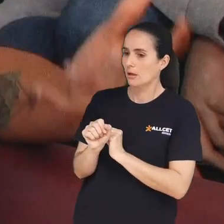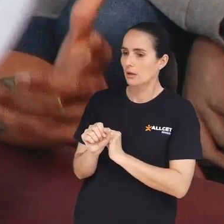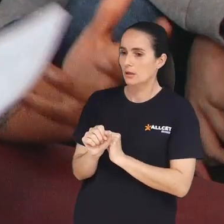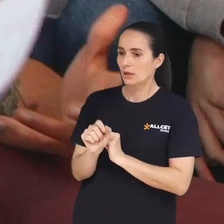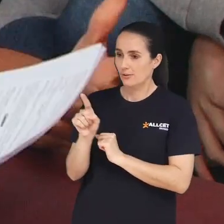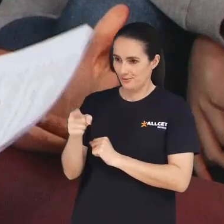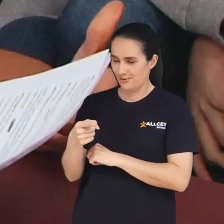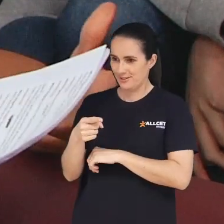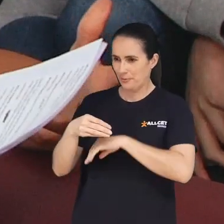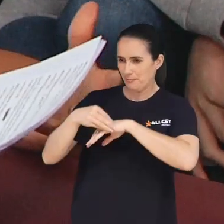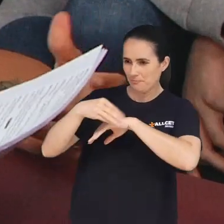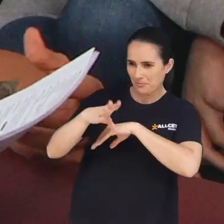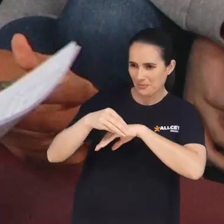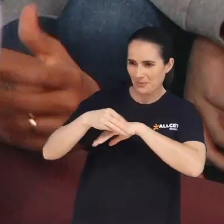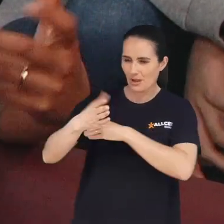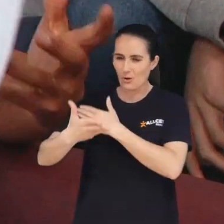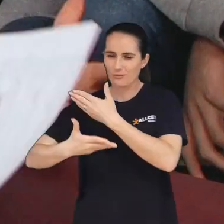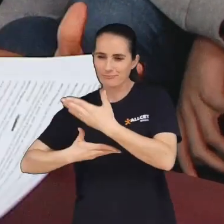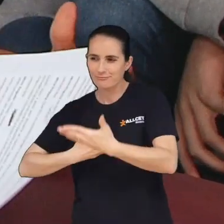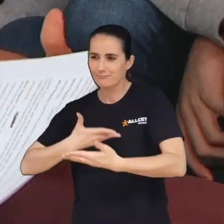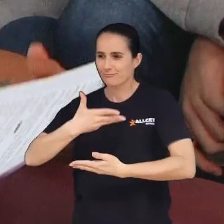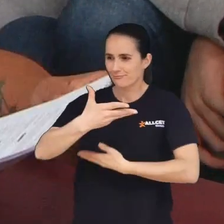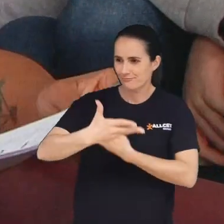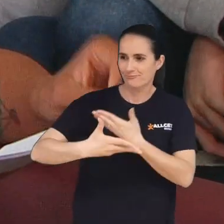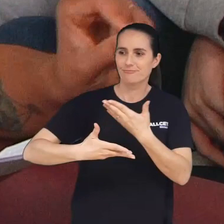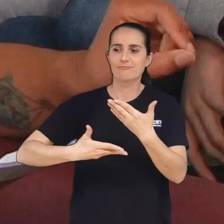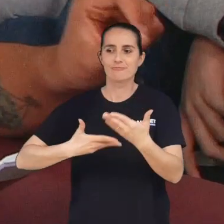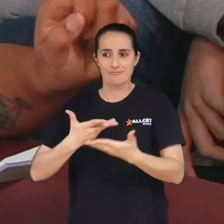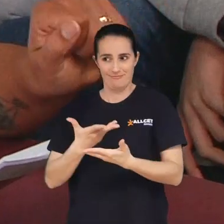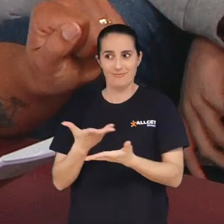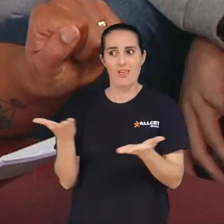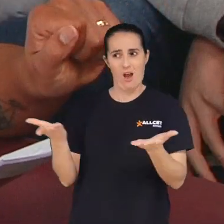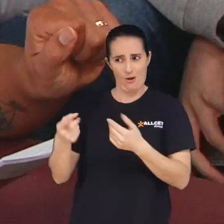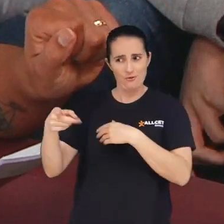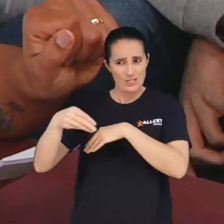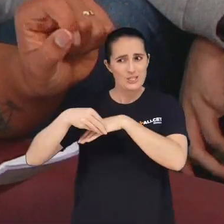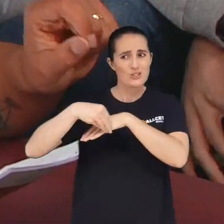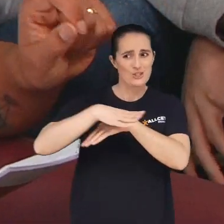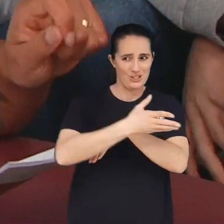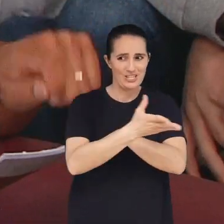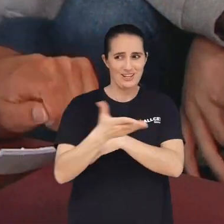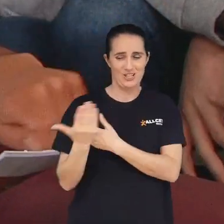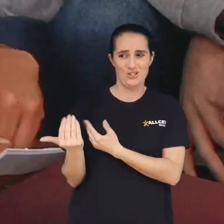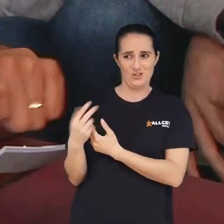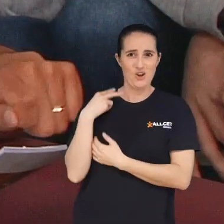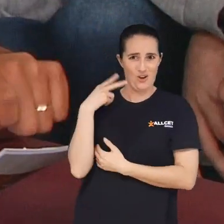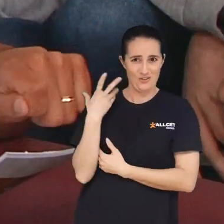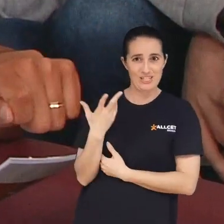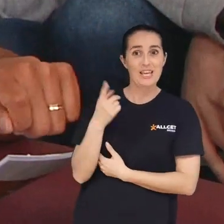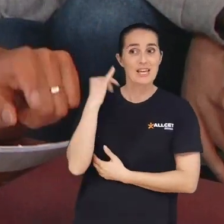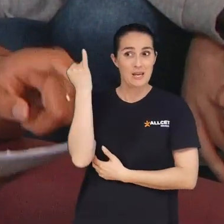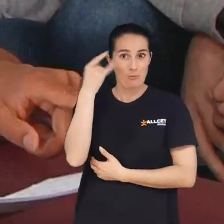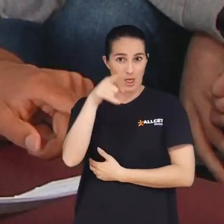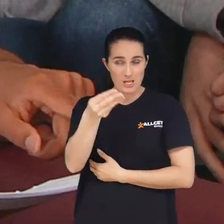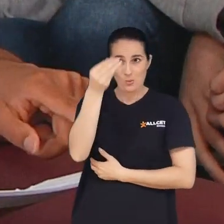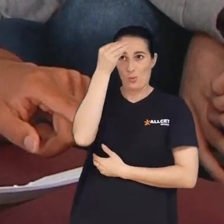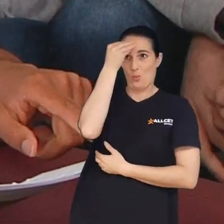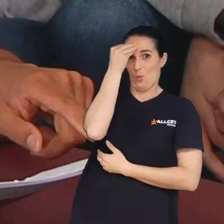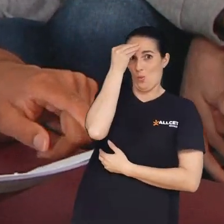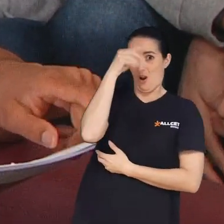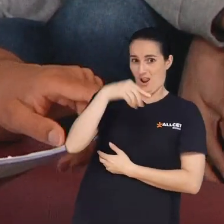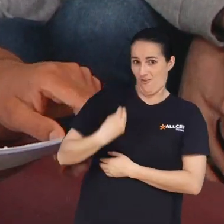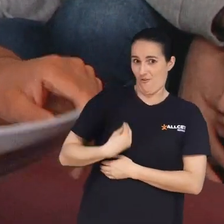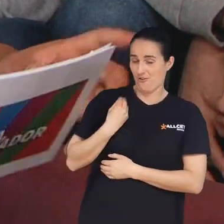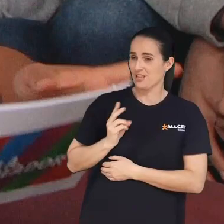esse compartilhamento de conhecimento que o senhor acaba de fazer com os mirins, é importante que eles anotem e levem para a